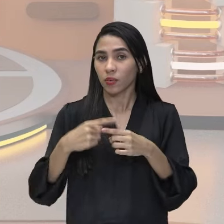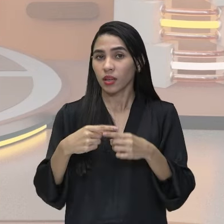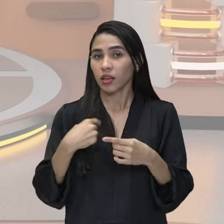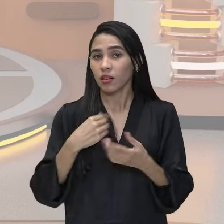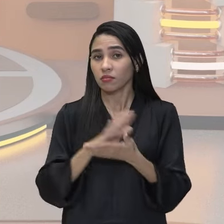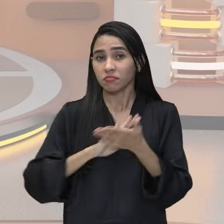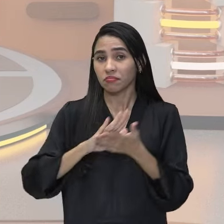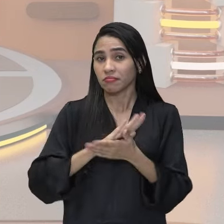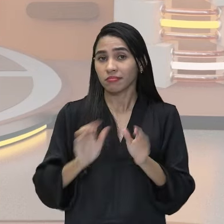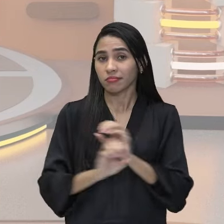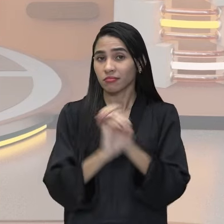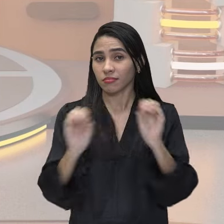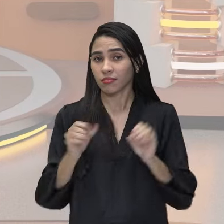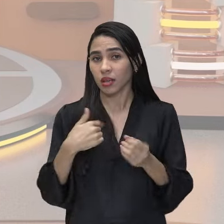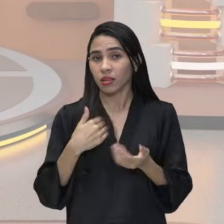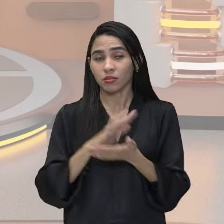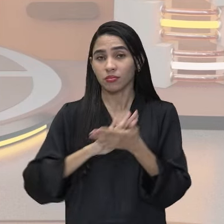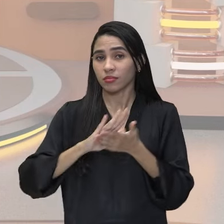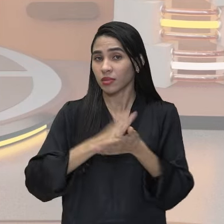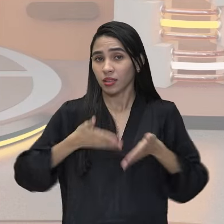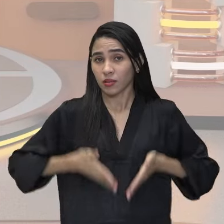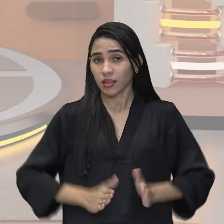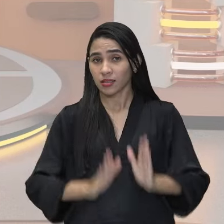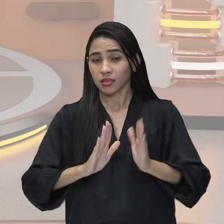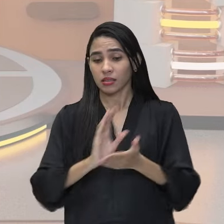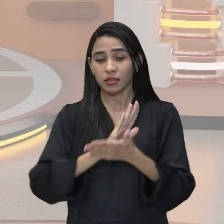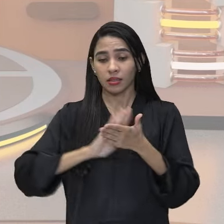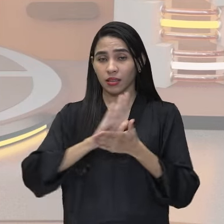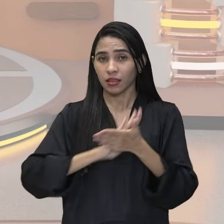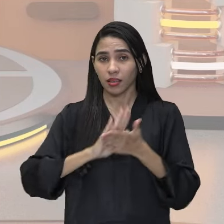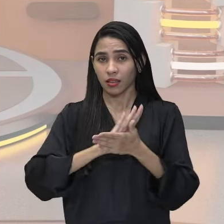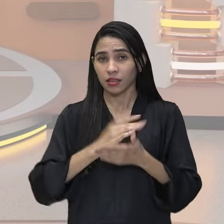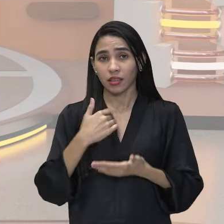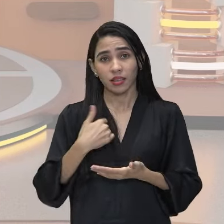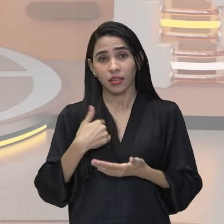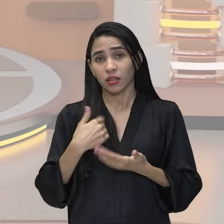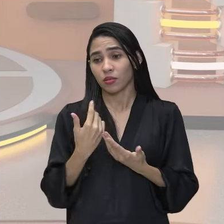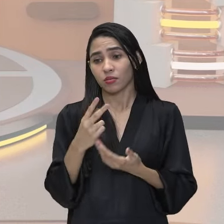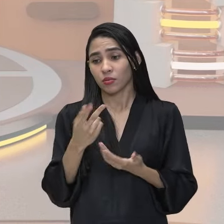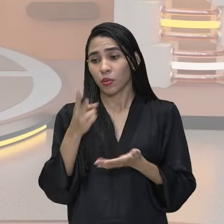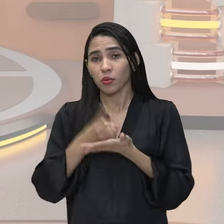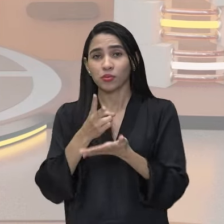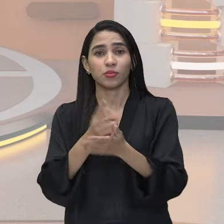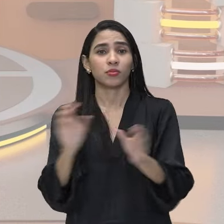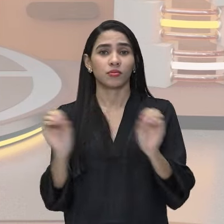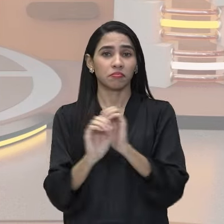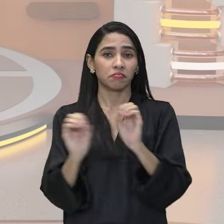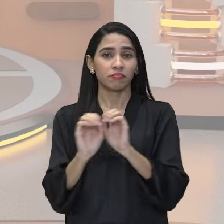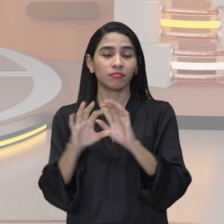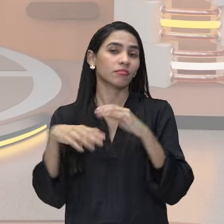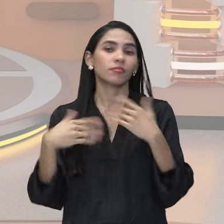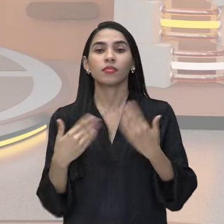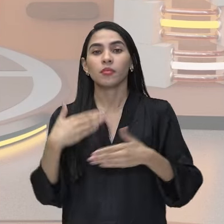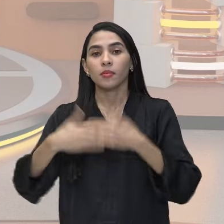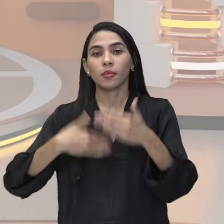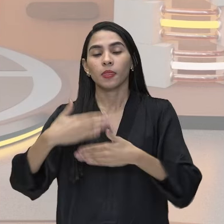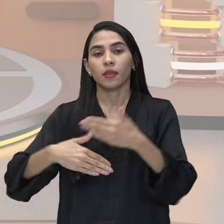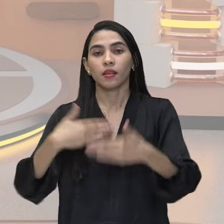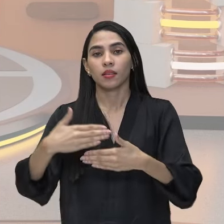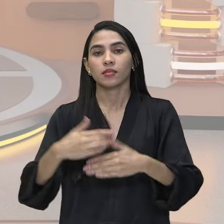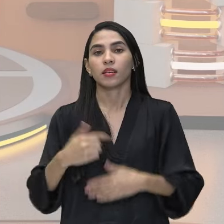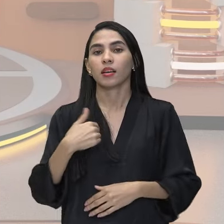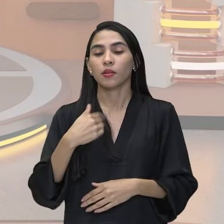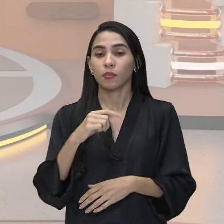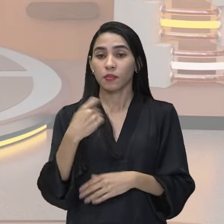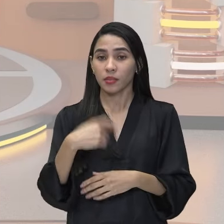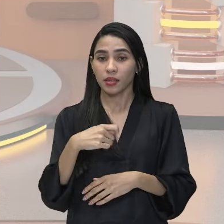nada, eu vim do nada, eu sou nada e eu vou para o nada. Então, nesse processo todo, eu tenho